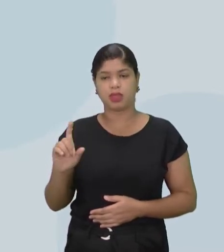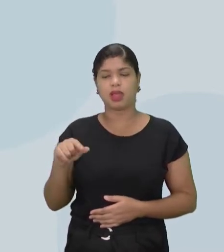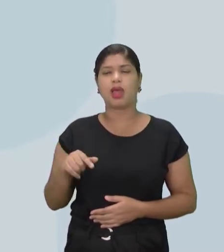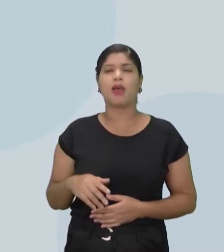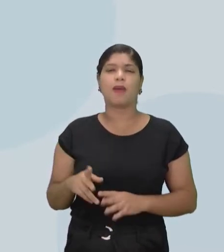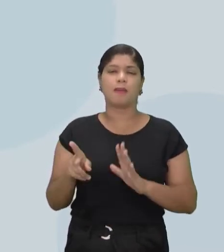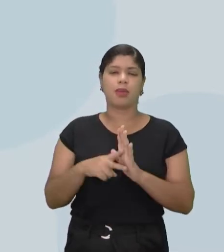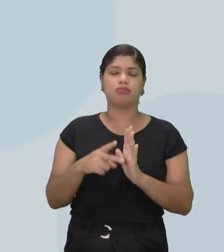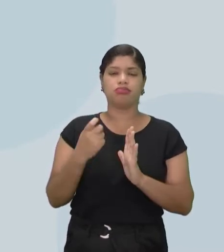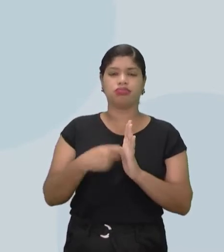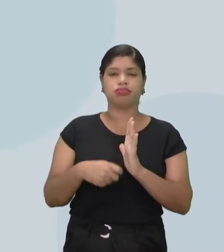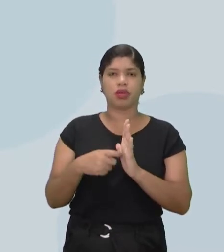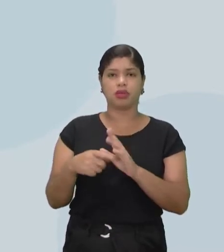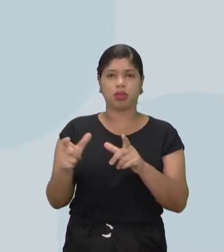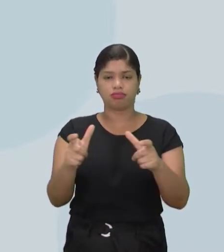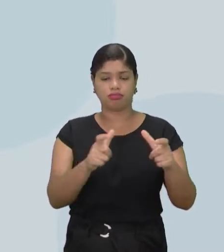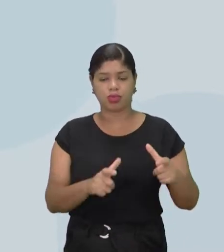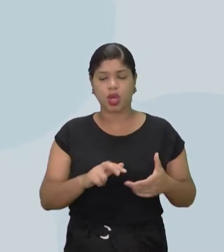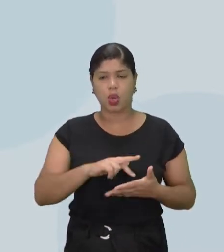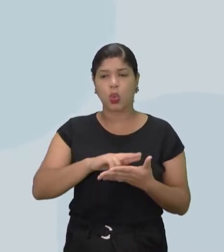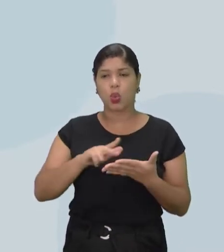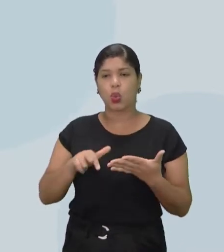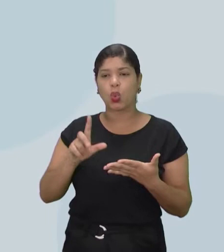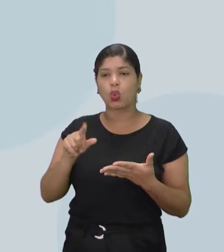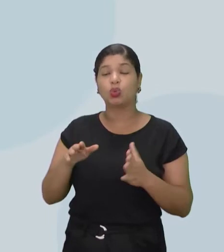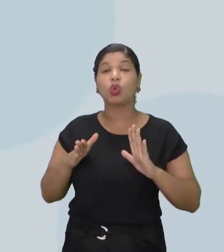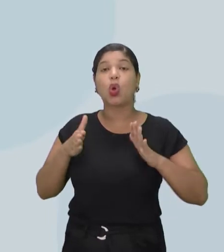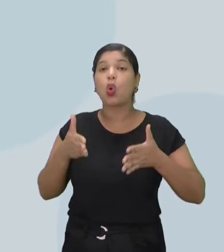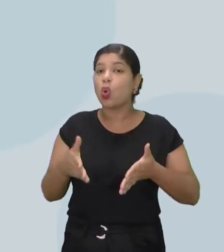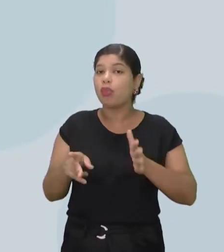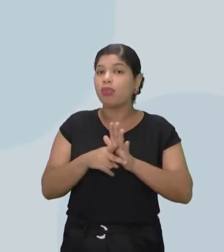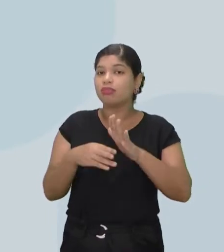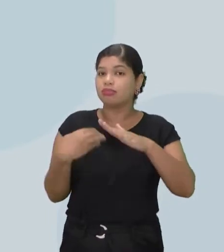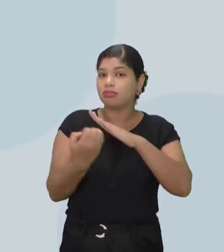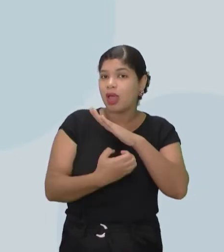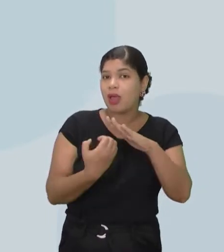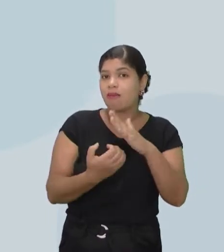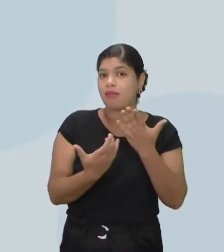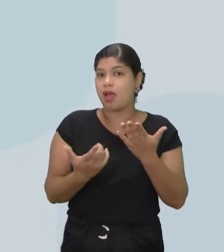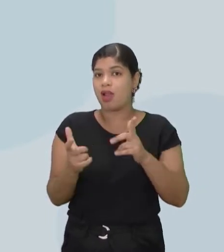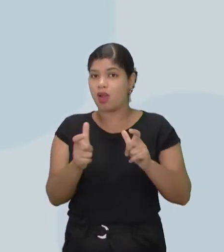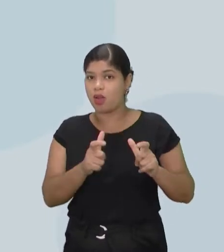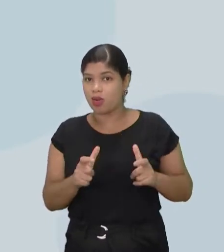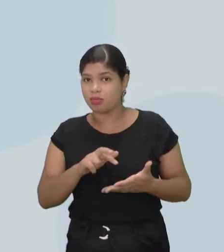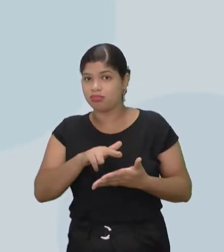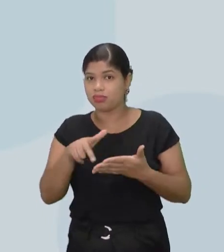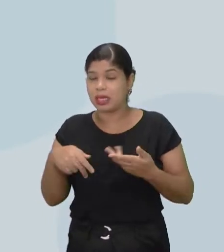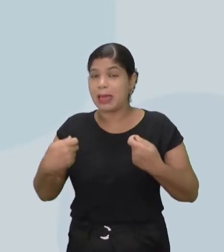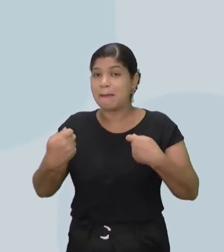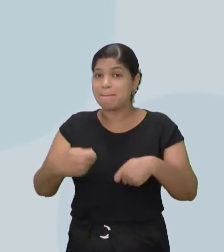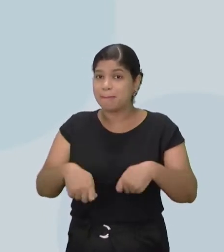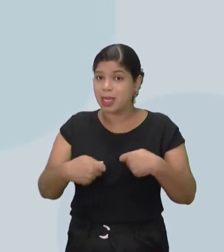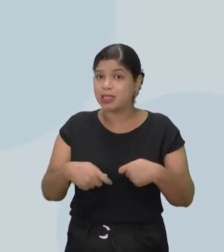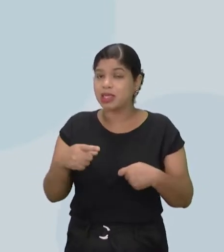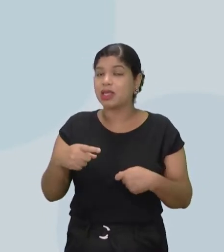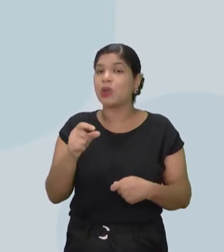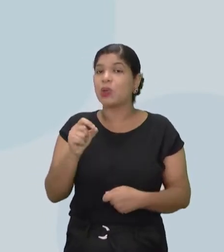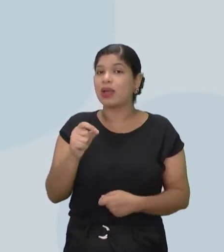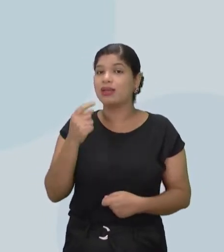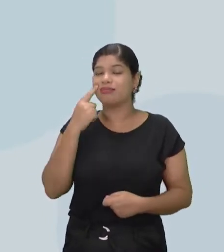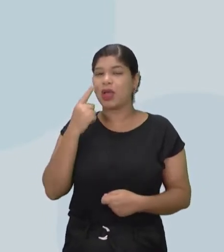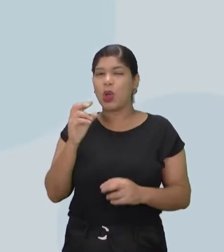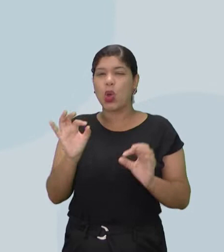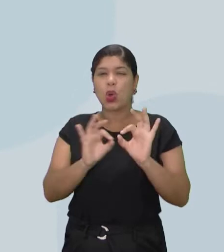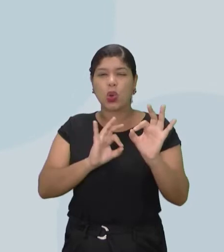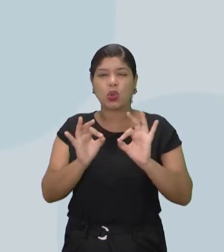estabelecimentos, que basicamente é uma taxa específica para empresas, estabelecimentos que acabam produzindo, acabam gerando mais lixo, então